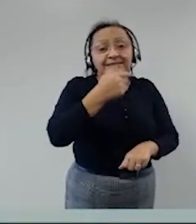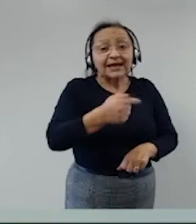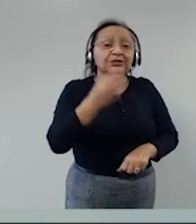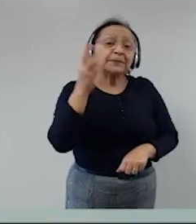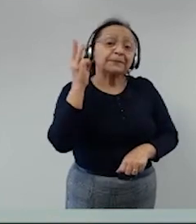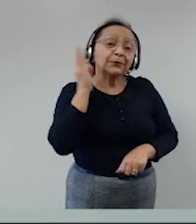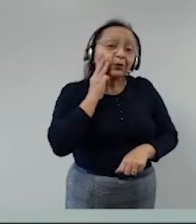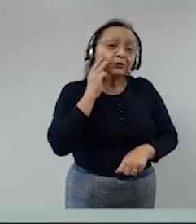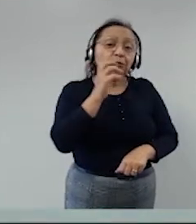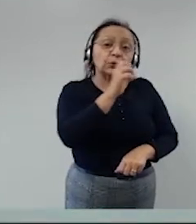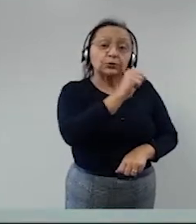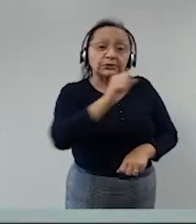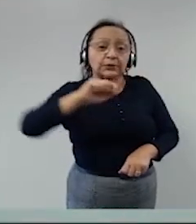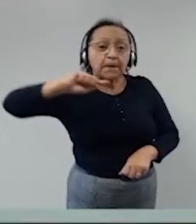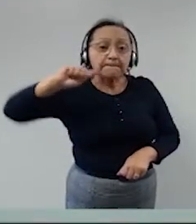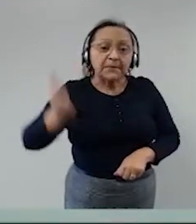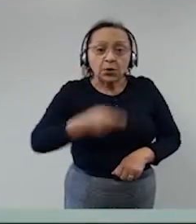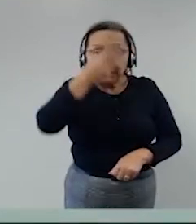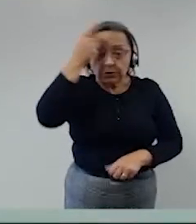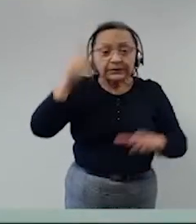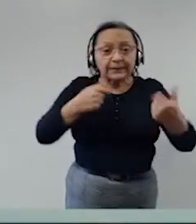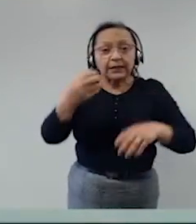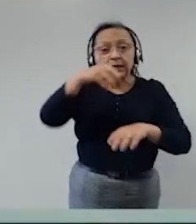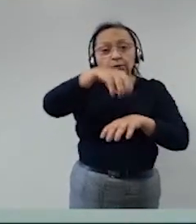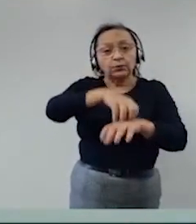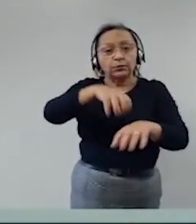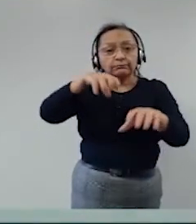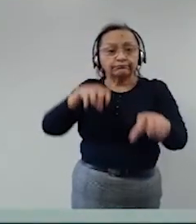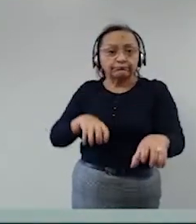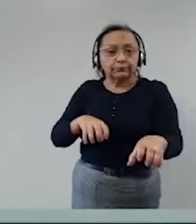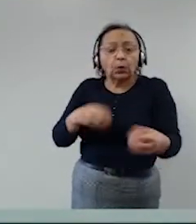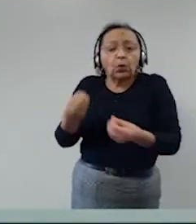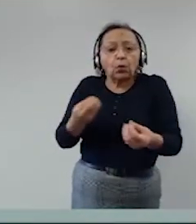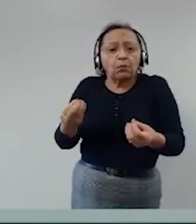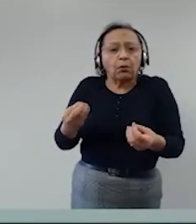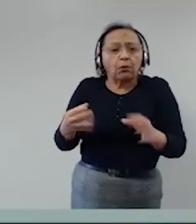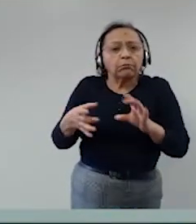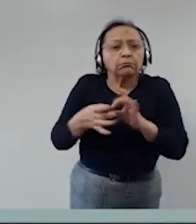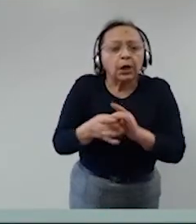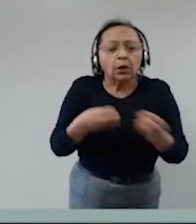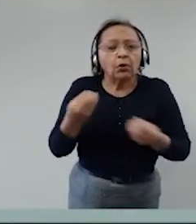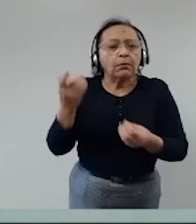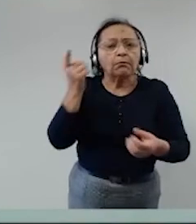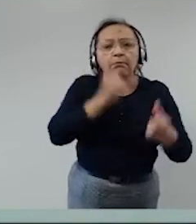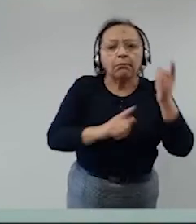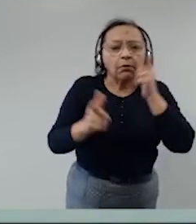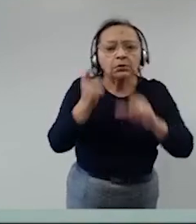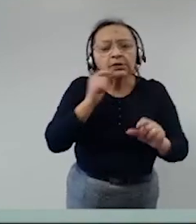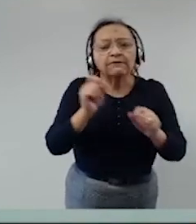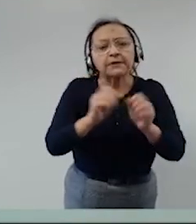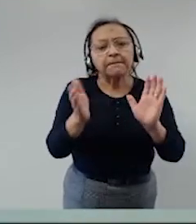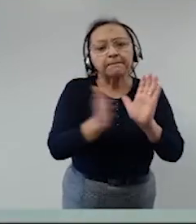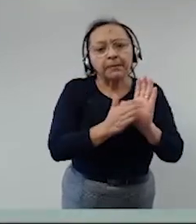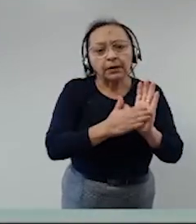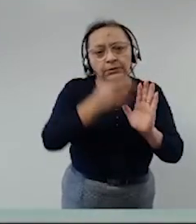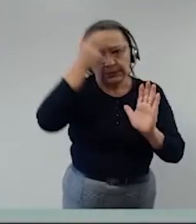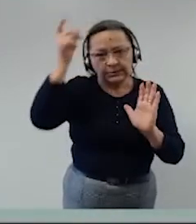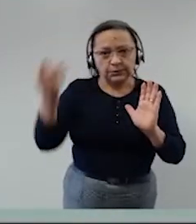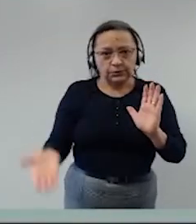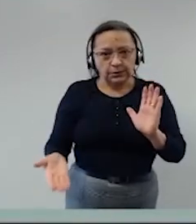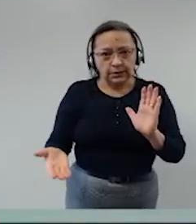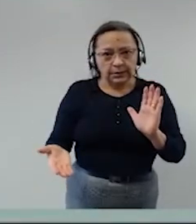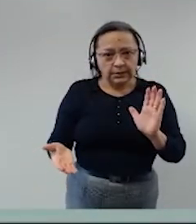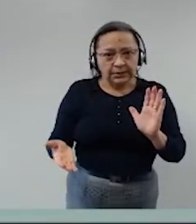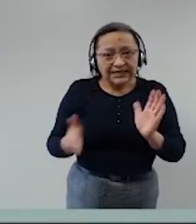7.800.000 trabalhadores dentro de casa. Como agregar esses trabalhadores? Como conseguir fazer pauta desses trabalhadores?